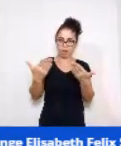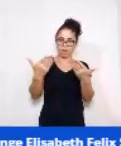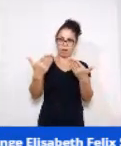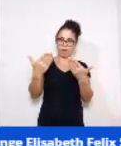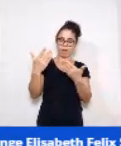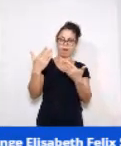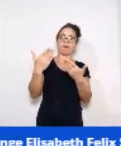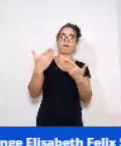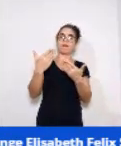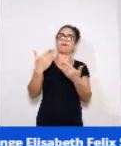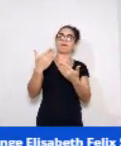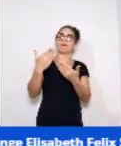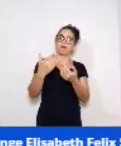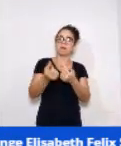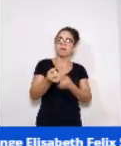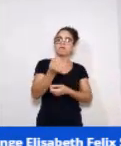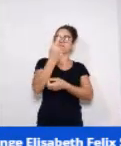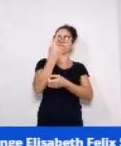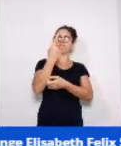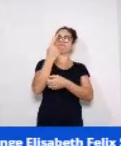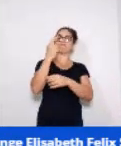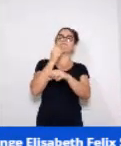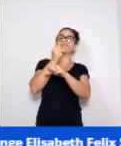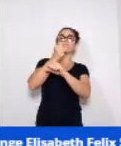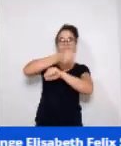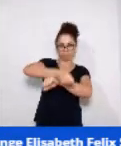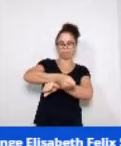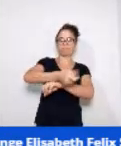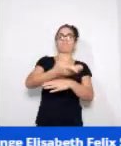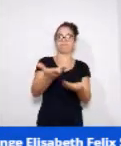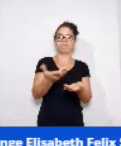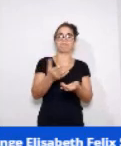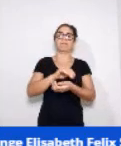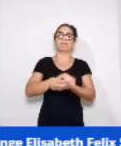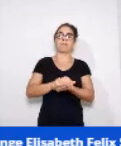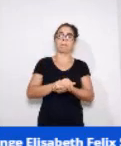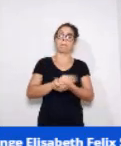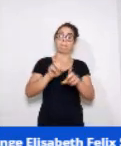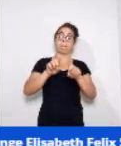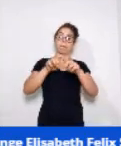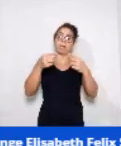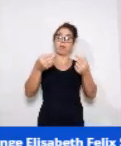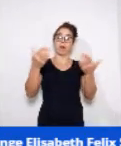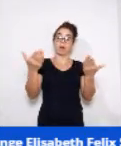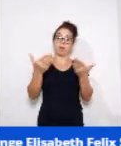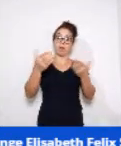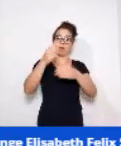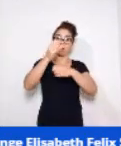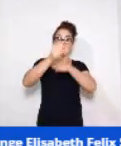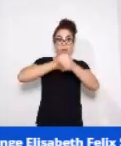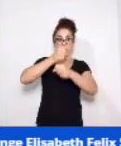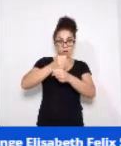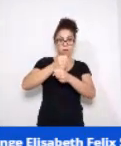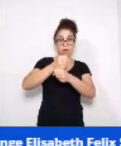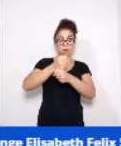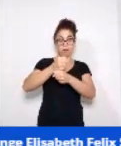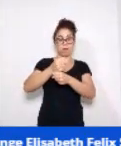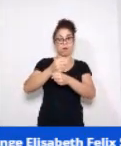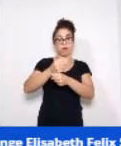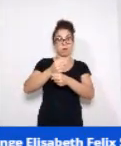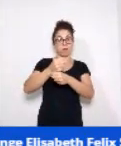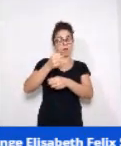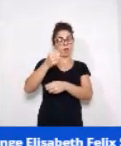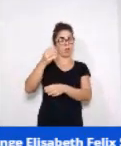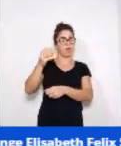de superações. E este ano não é muito diferente, não, como vocês estão observando aí,